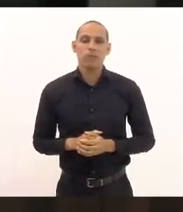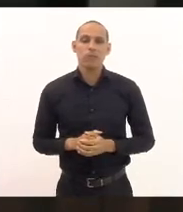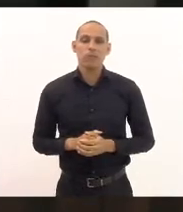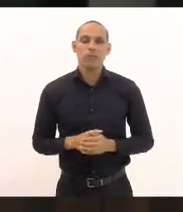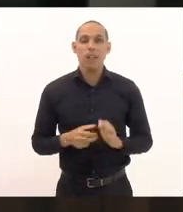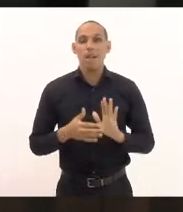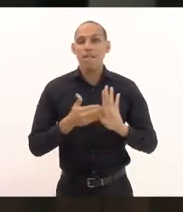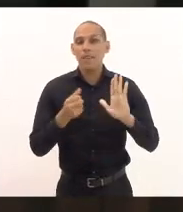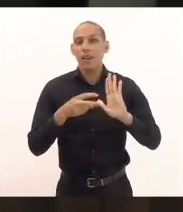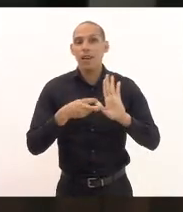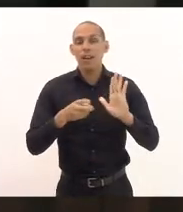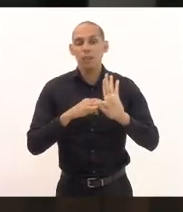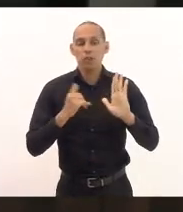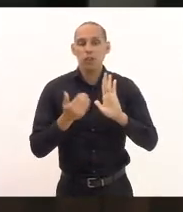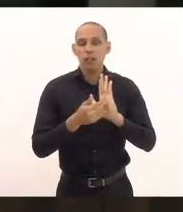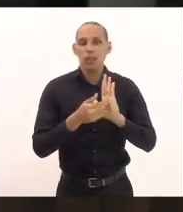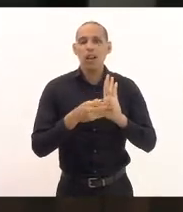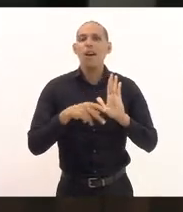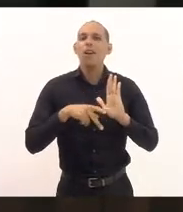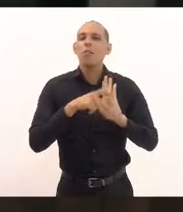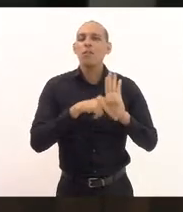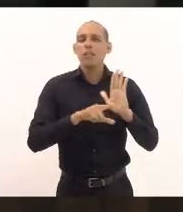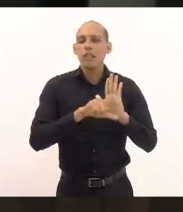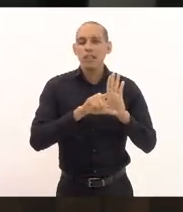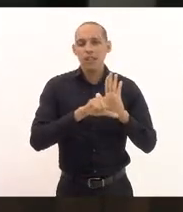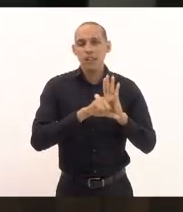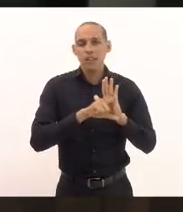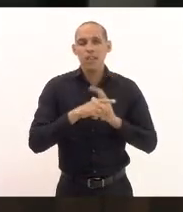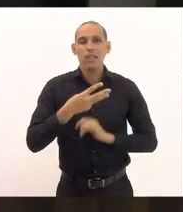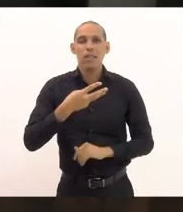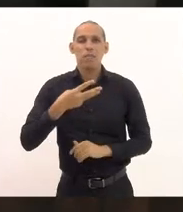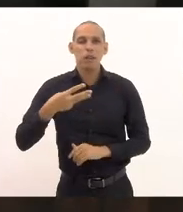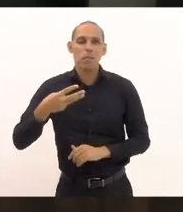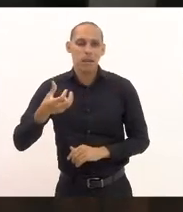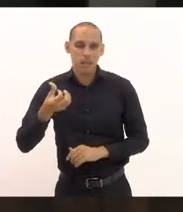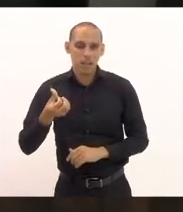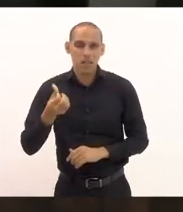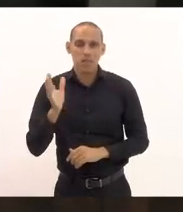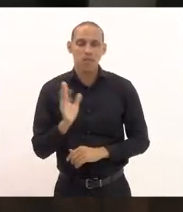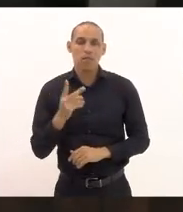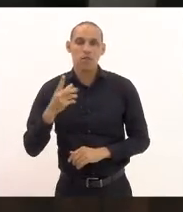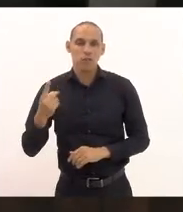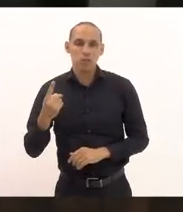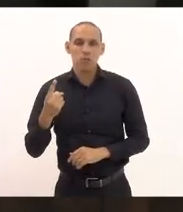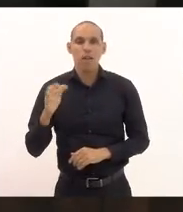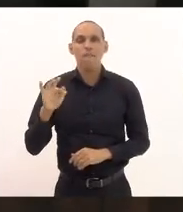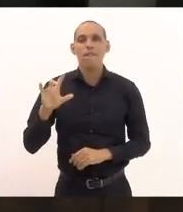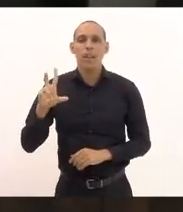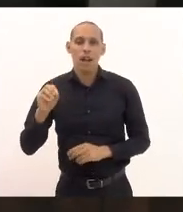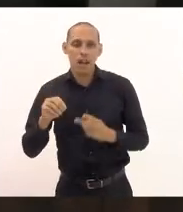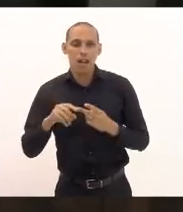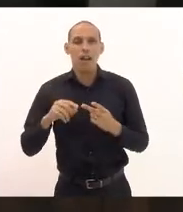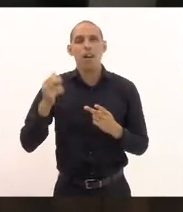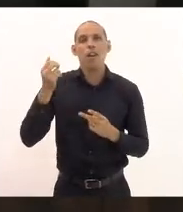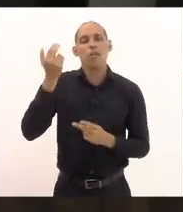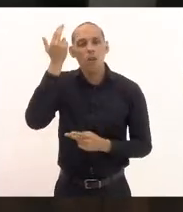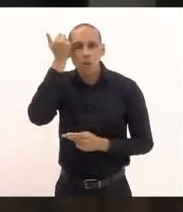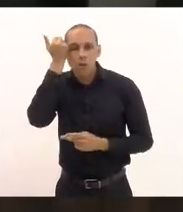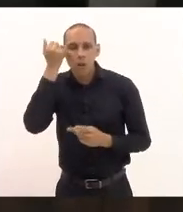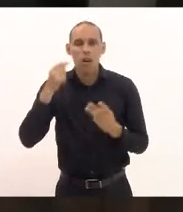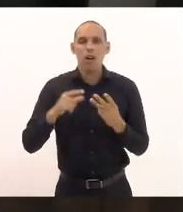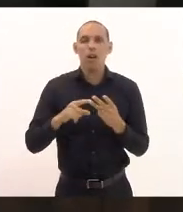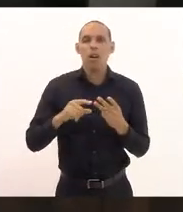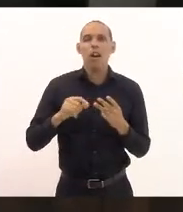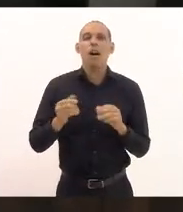veto total aposto ao projeto de lei número 3665-A de 21, de autoria dos deputados Flávio Serafini, André Siciliano, Eliomar Coelho, Aldeia Carneiro,